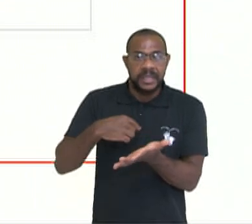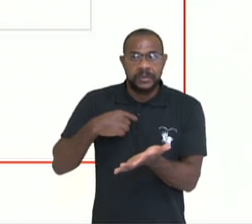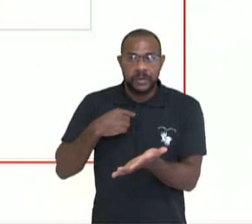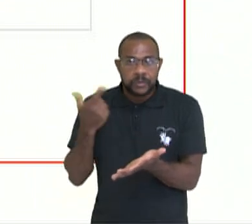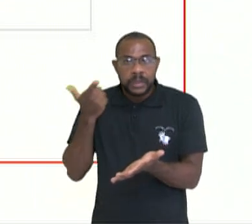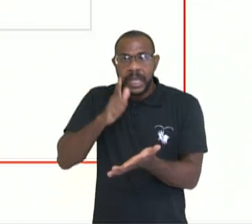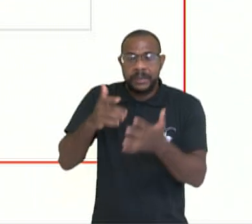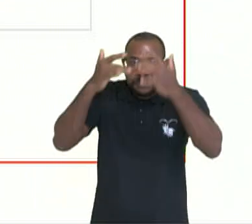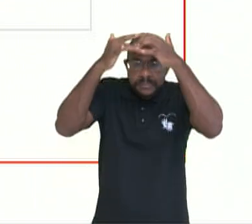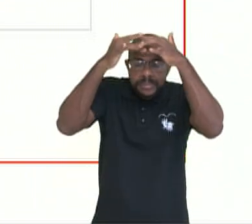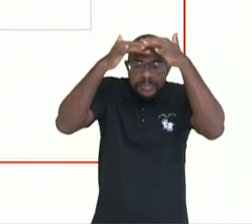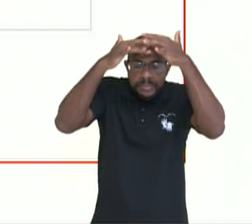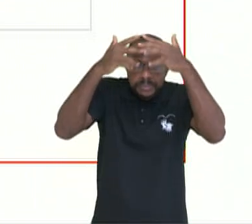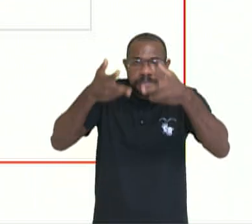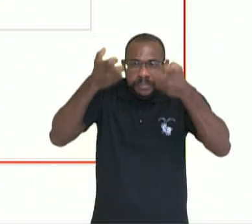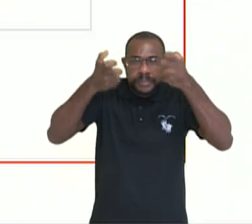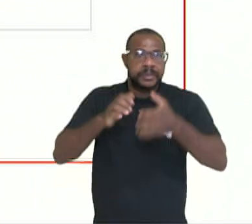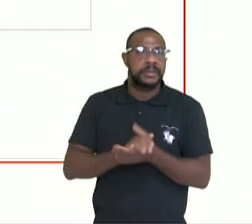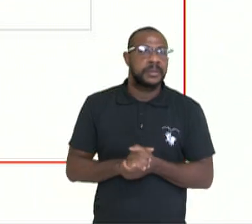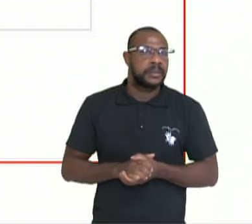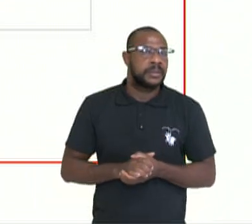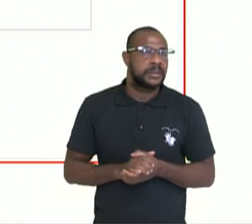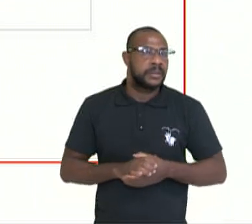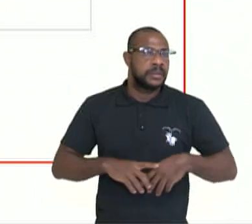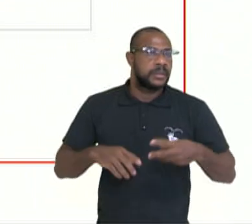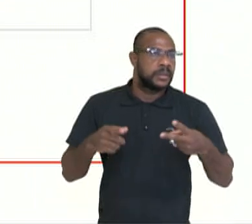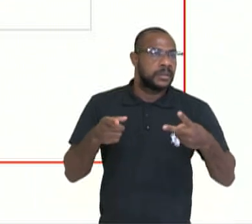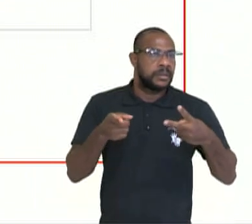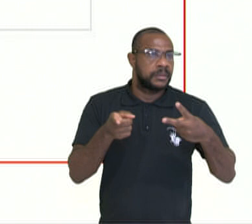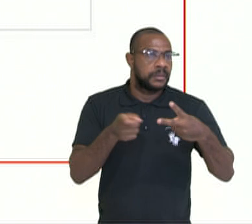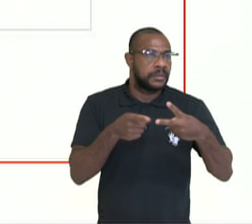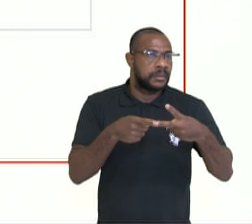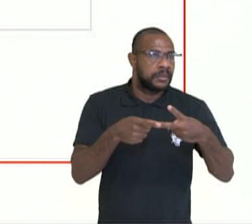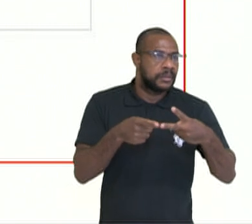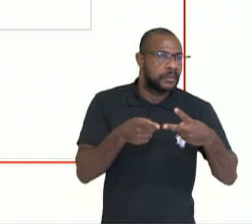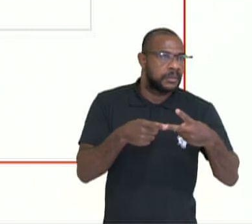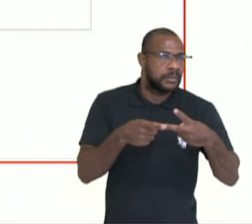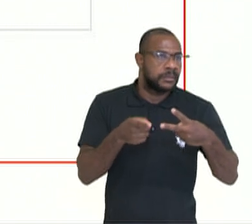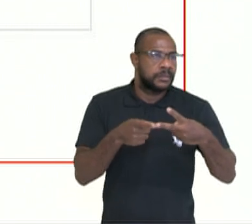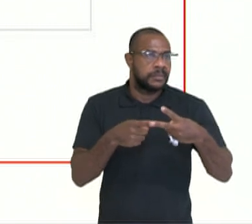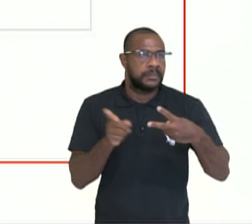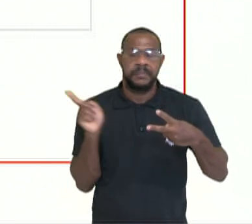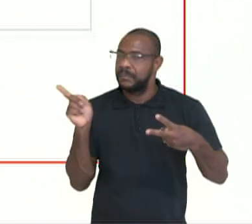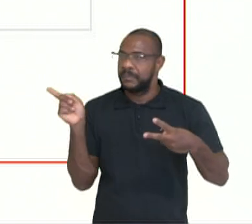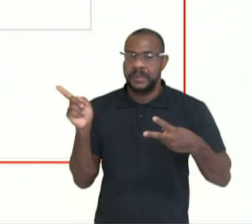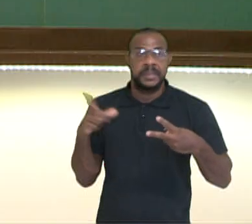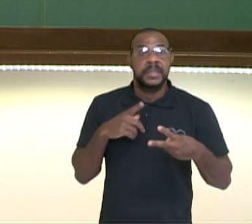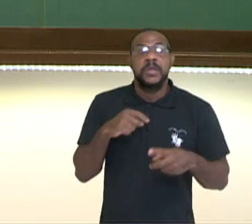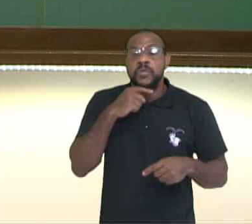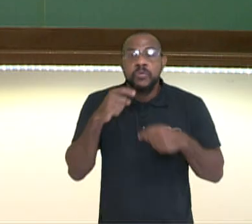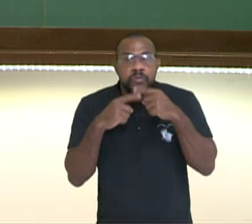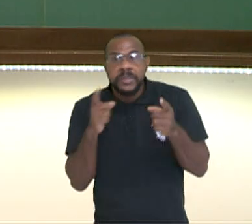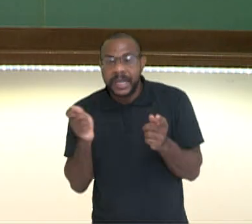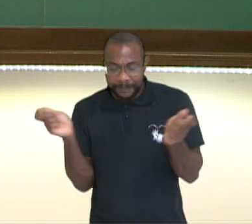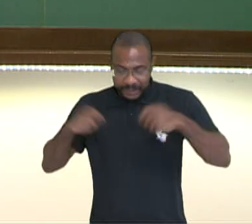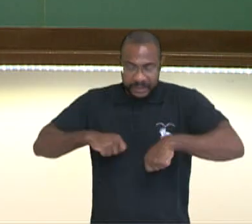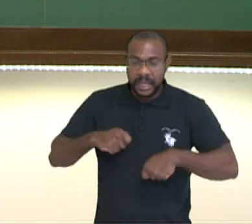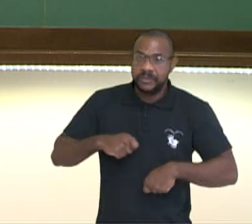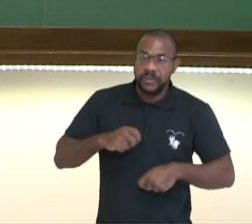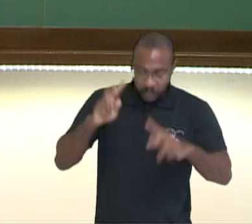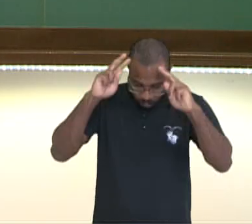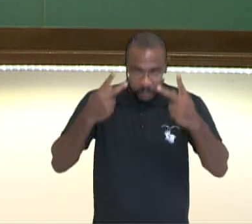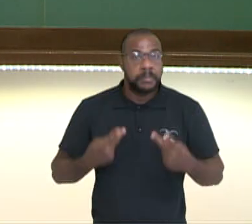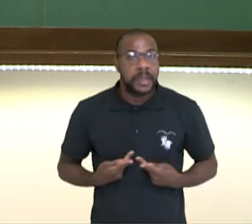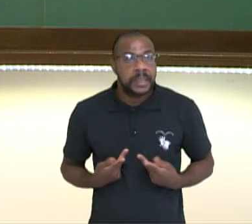intelecto. Enquanto o ceticismo, ele está numa condição em que duvida da capacidade humana de conhecer as coisas. Então,